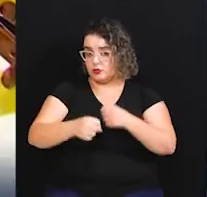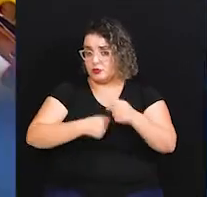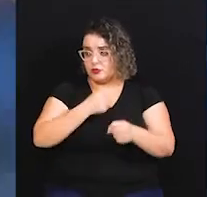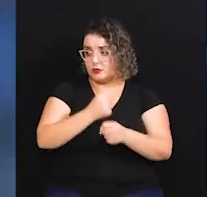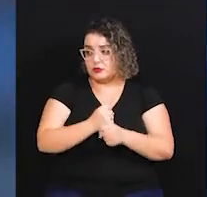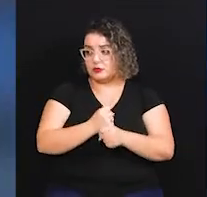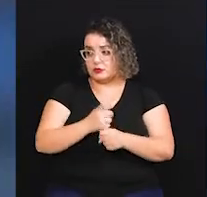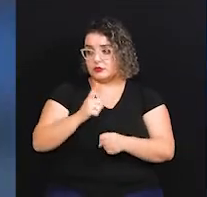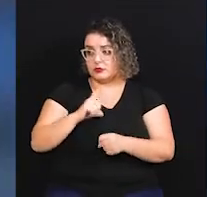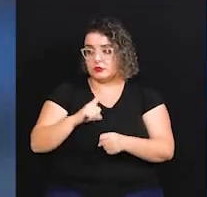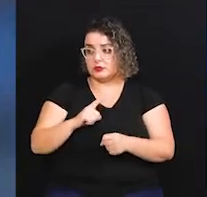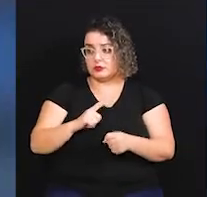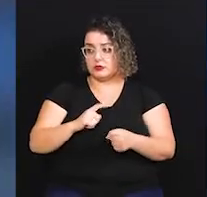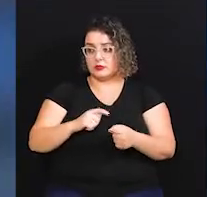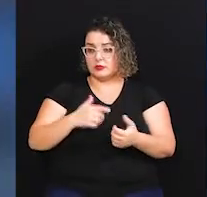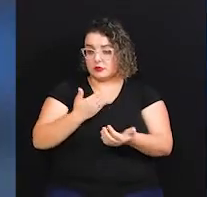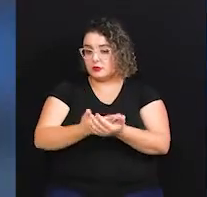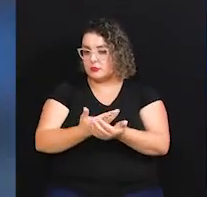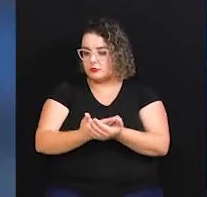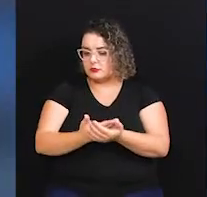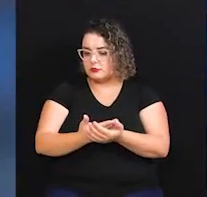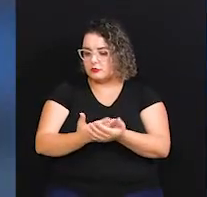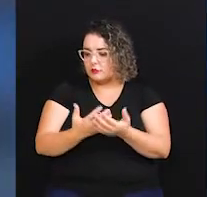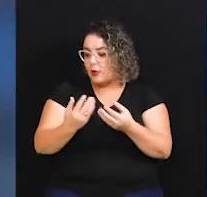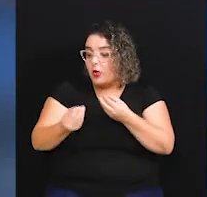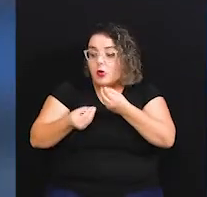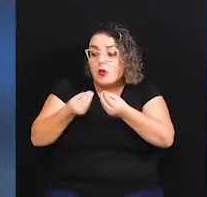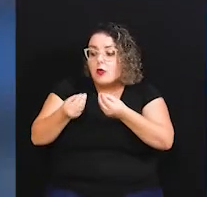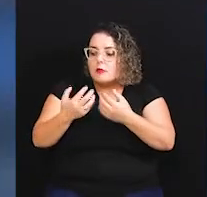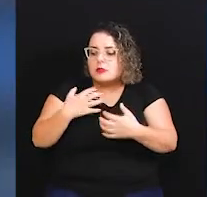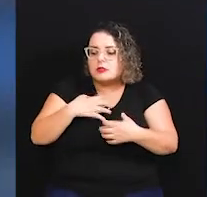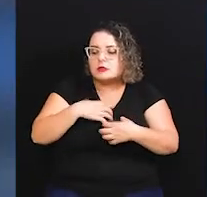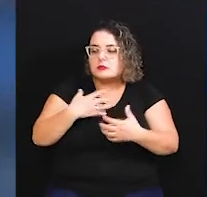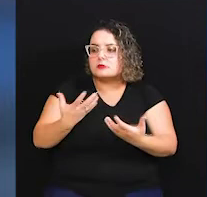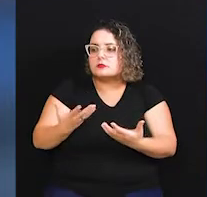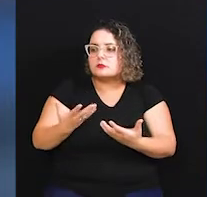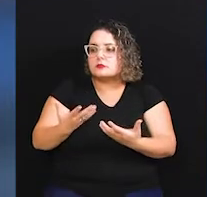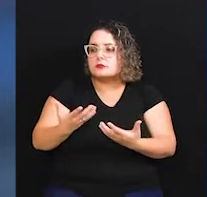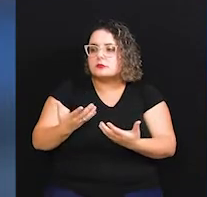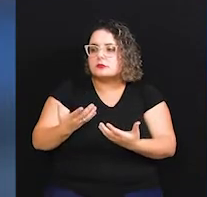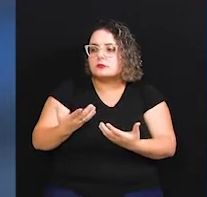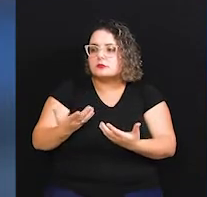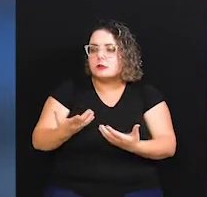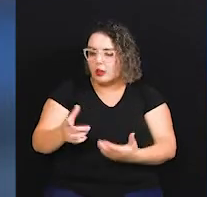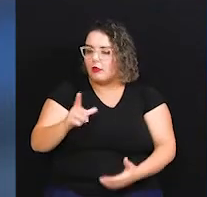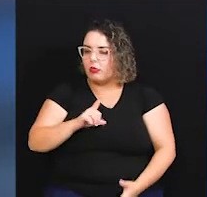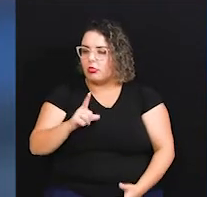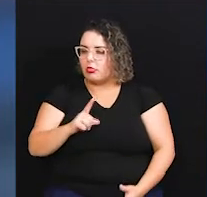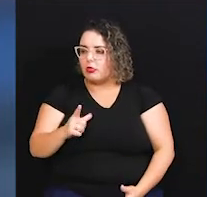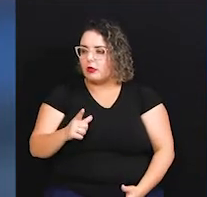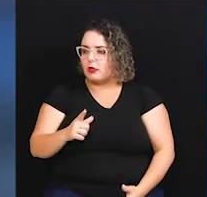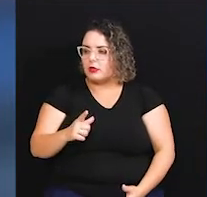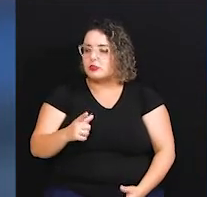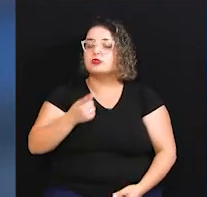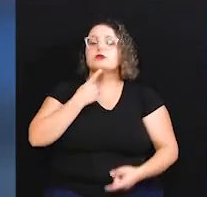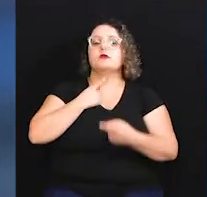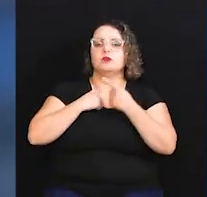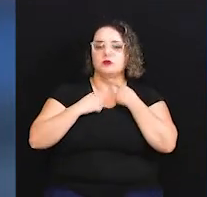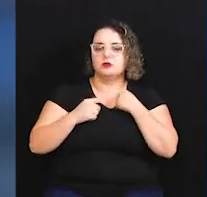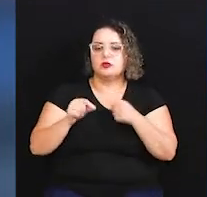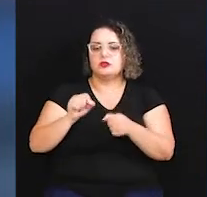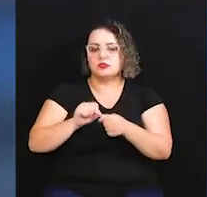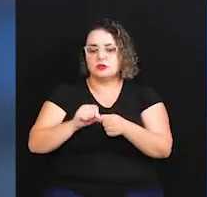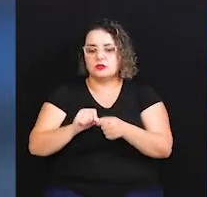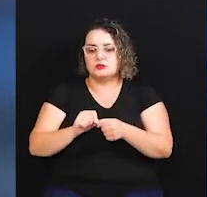anos, né, que você falou que está tendo aula aqui. E como é essa sensação agora de ter, você disse que tinha